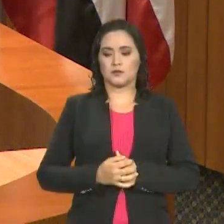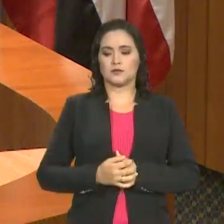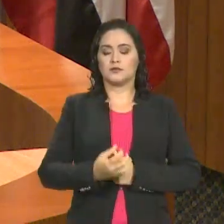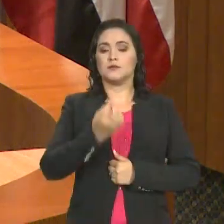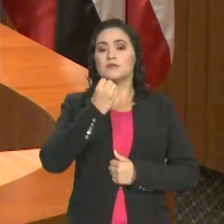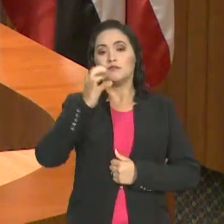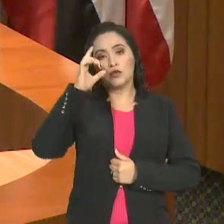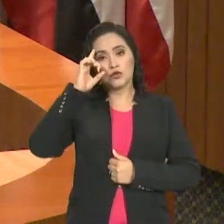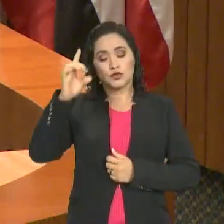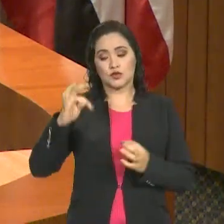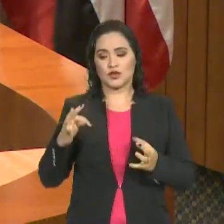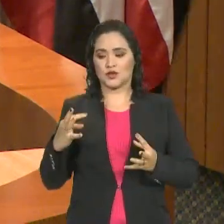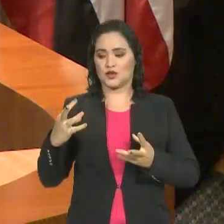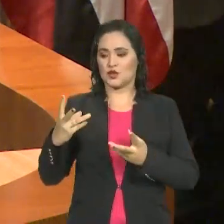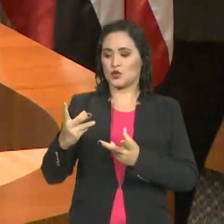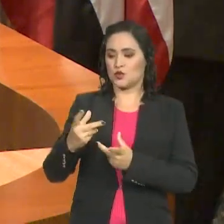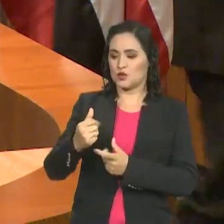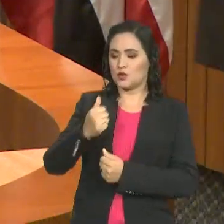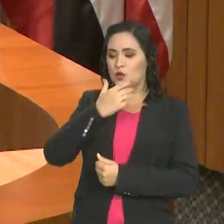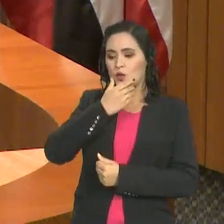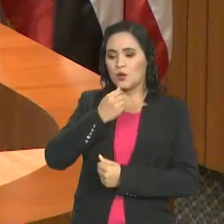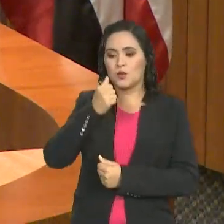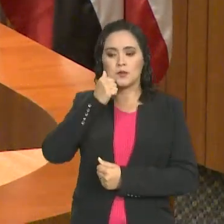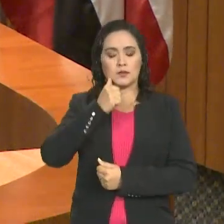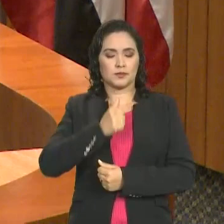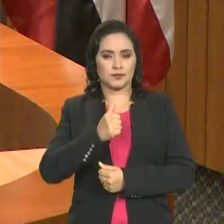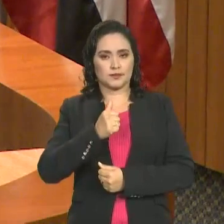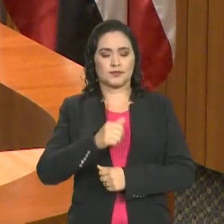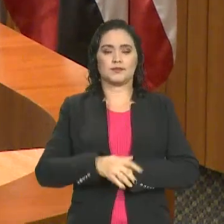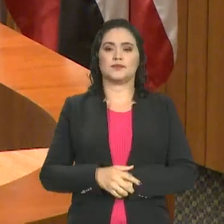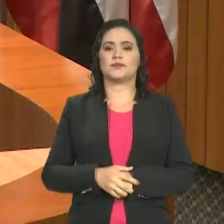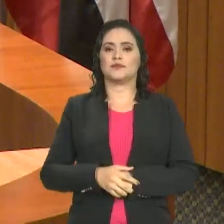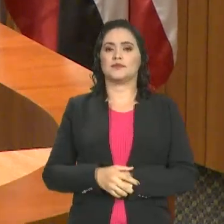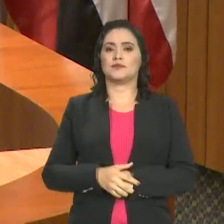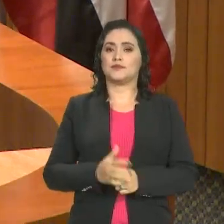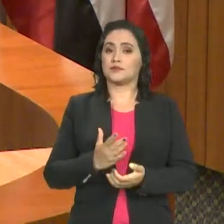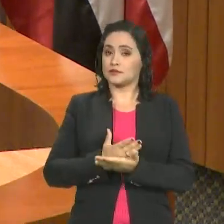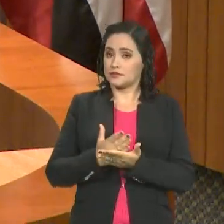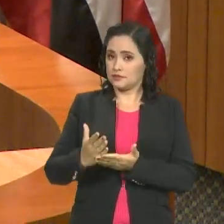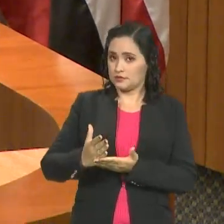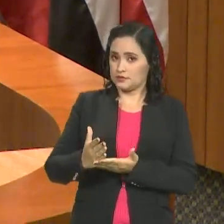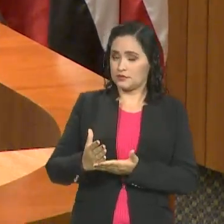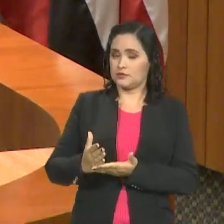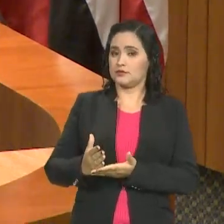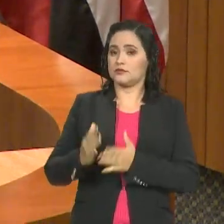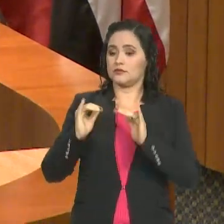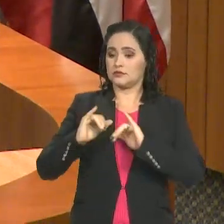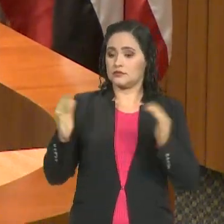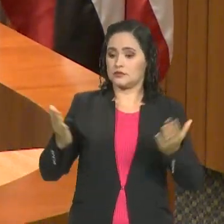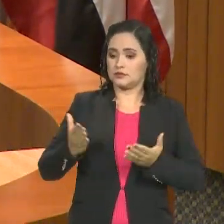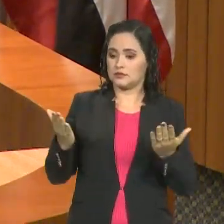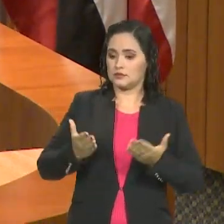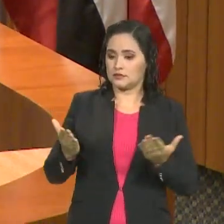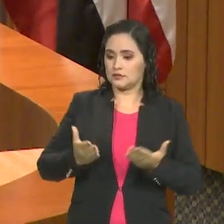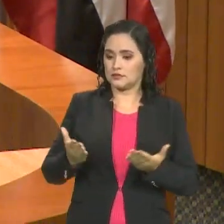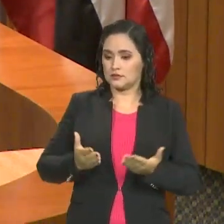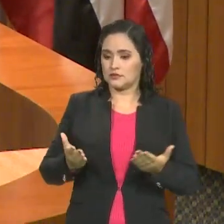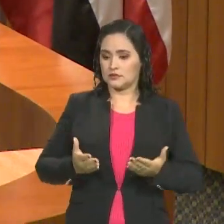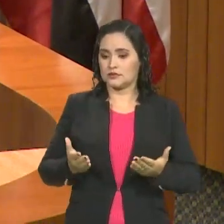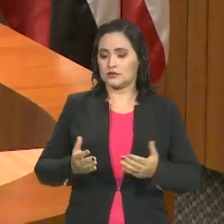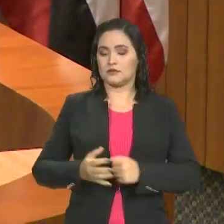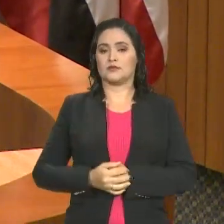Bom dia a todos, bom dia a todas. Quero começar esse pronunciamento dizendo Shukran Saleh